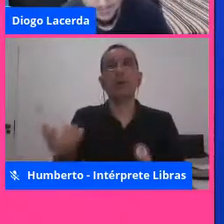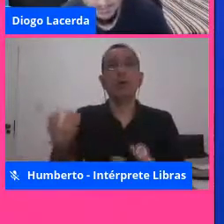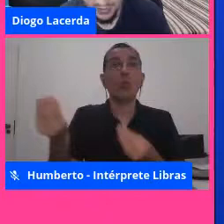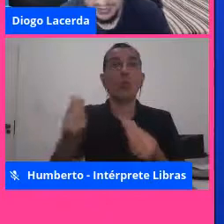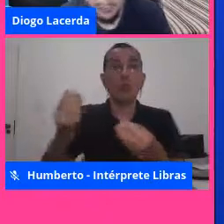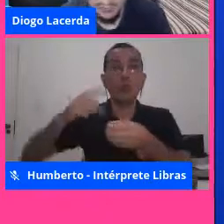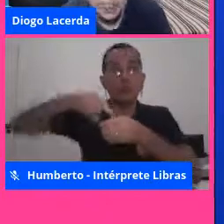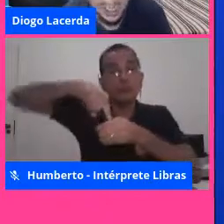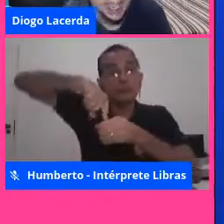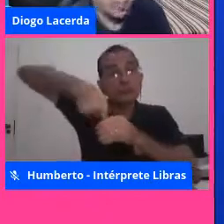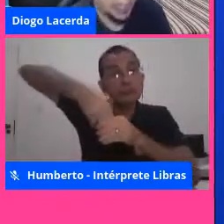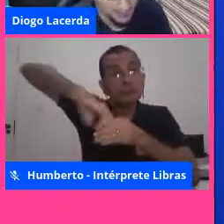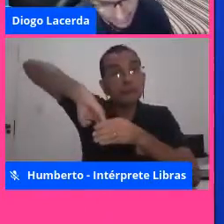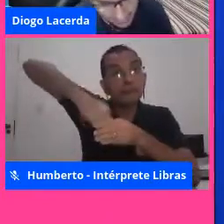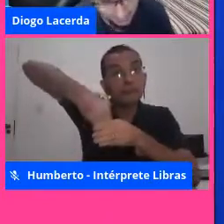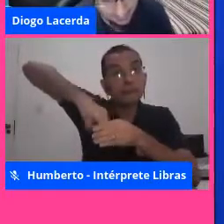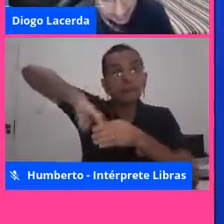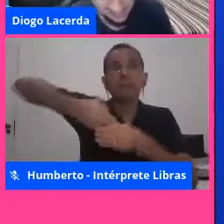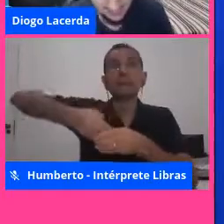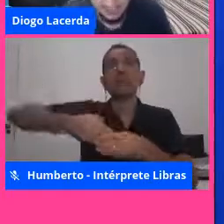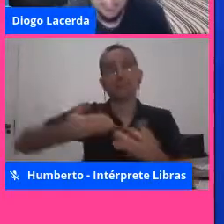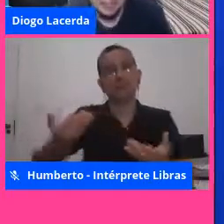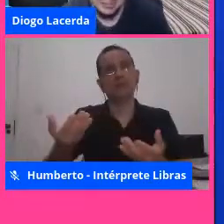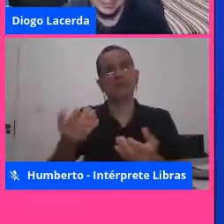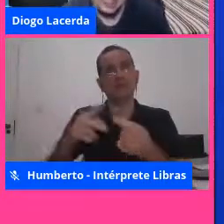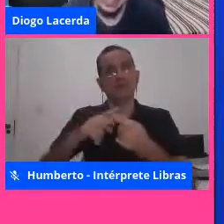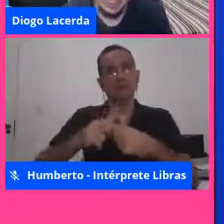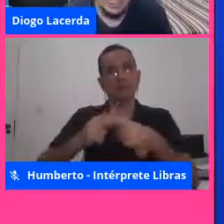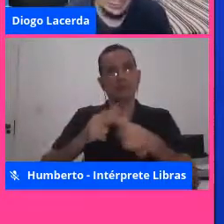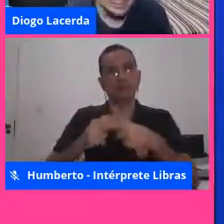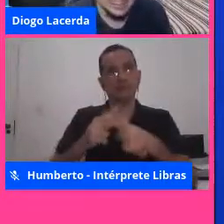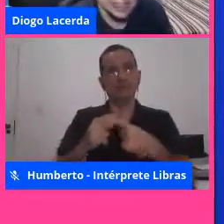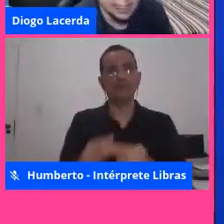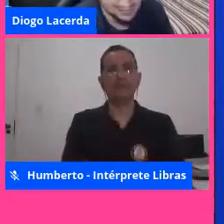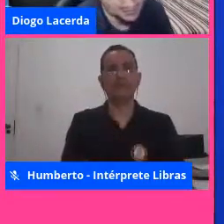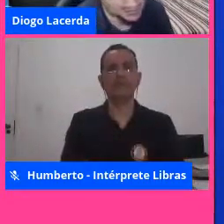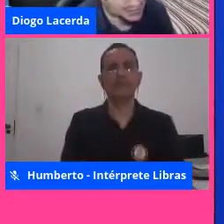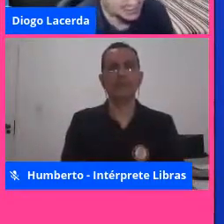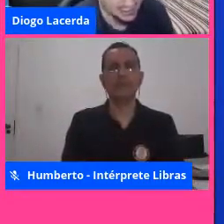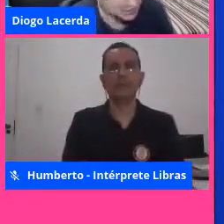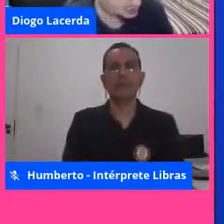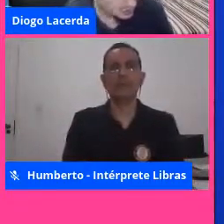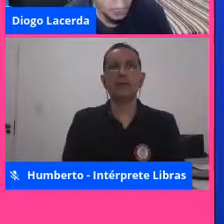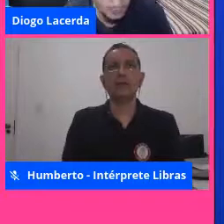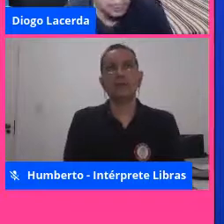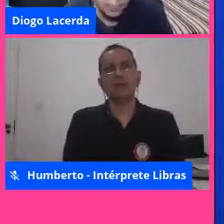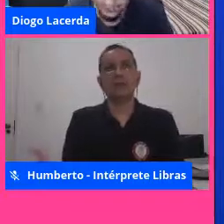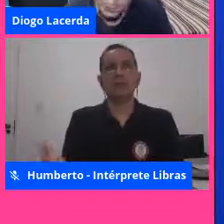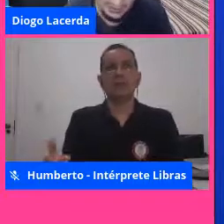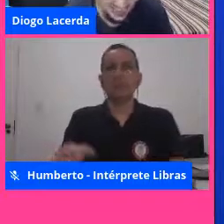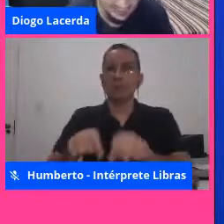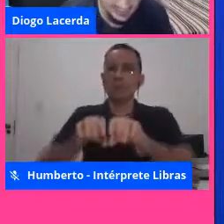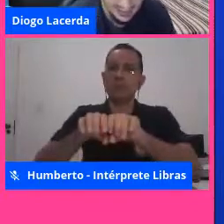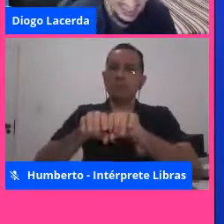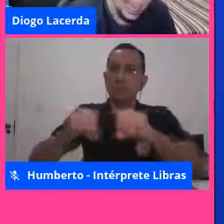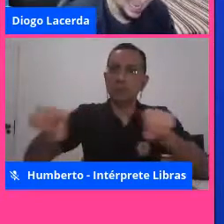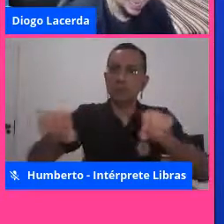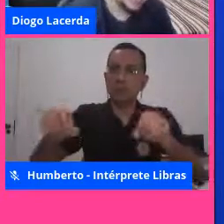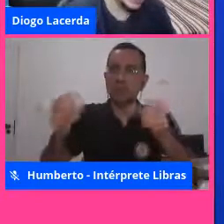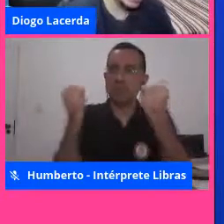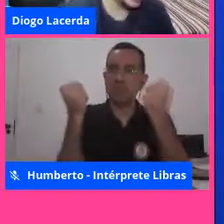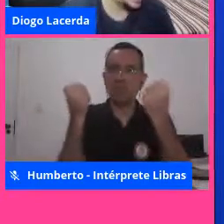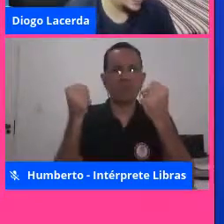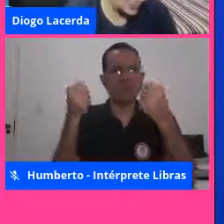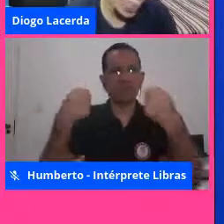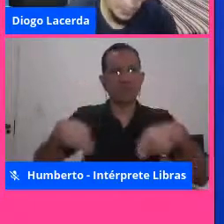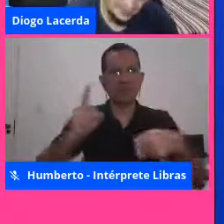peça. Então, geralmente, para peças que não precisam de alta resistência mecânica, a gente coloca um enfio de 10